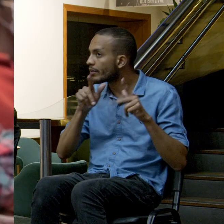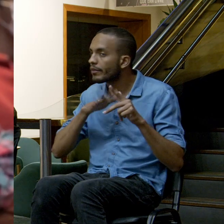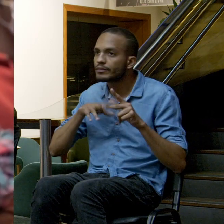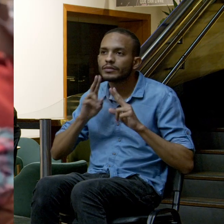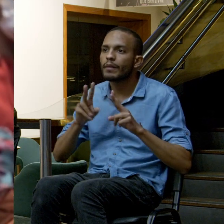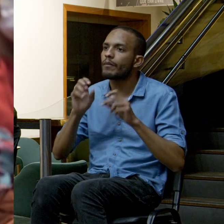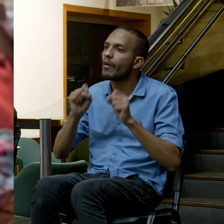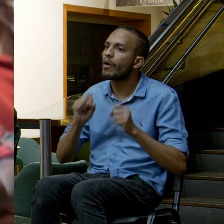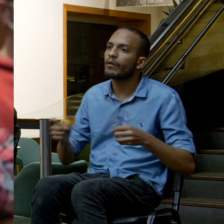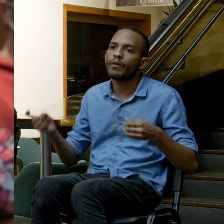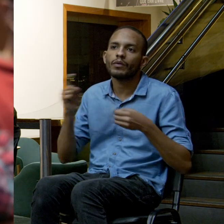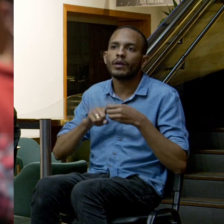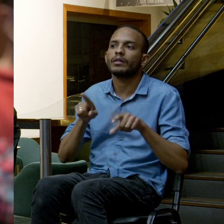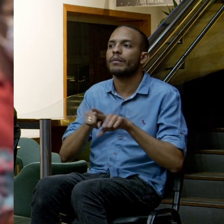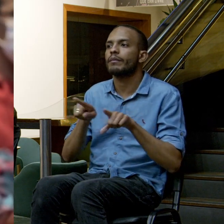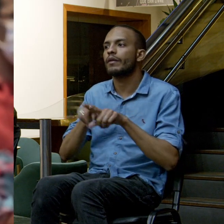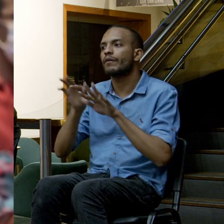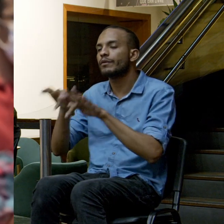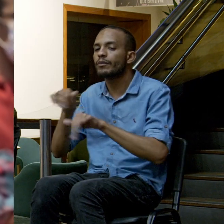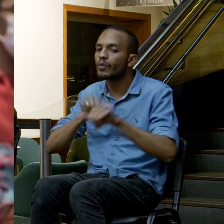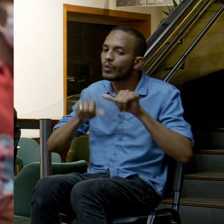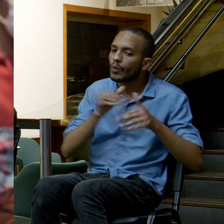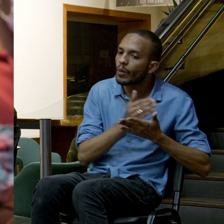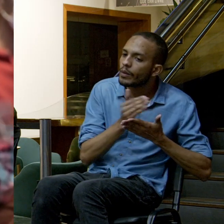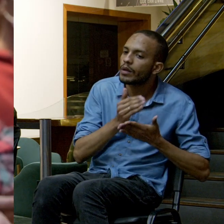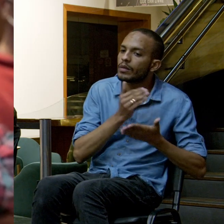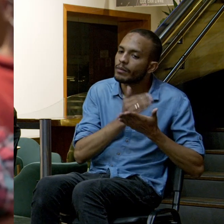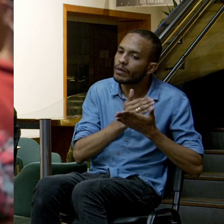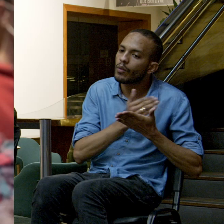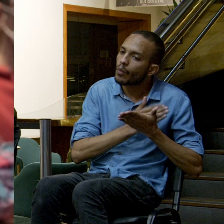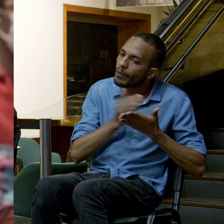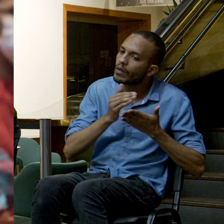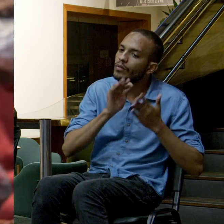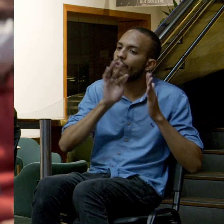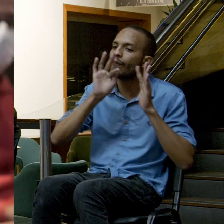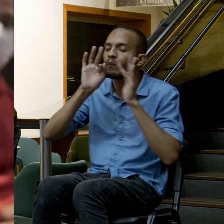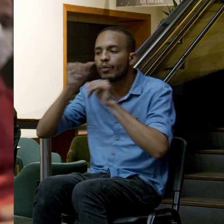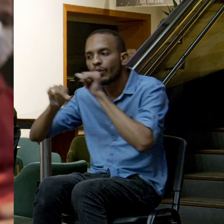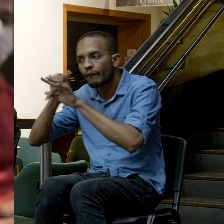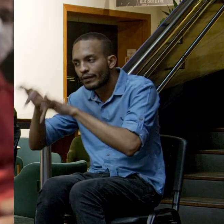pode voltar e que os fins mudam os começos, assim como está lá tudo dito desde o começo.